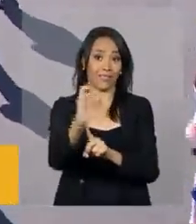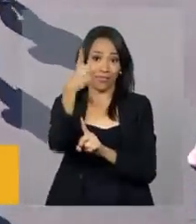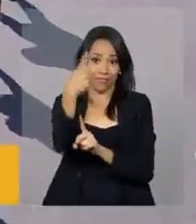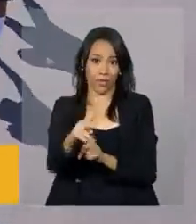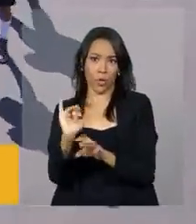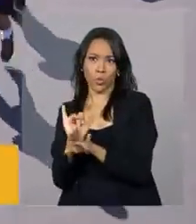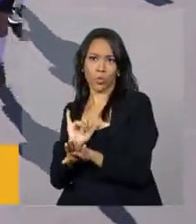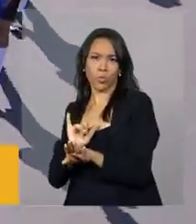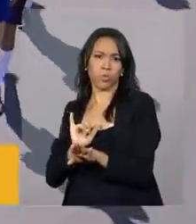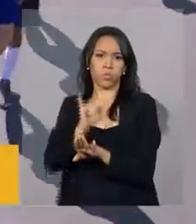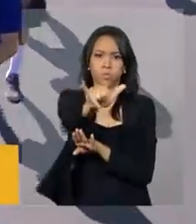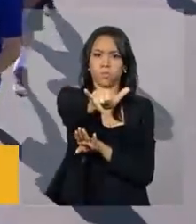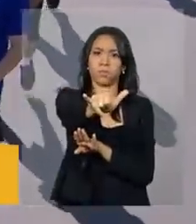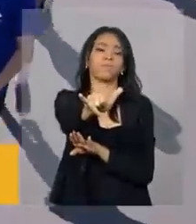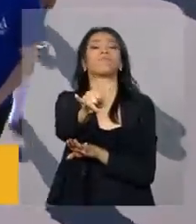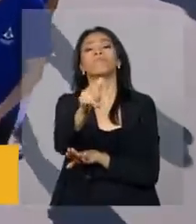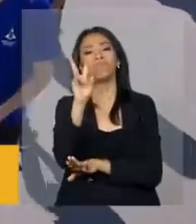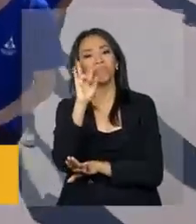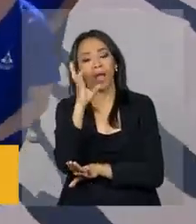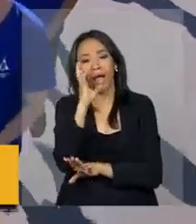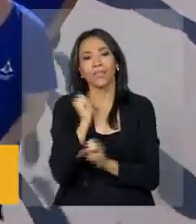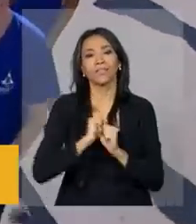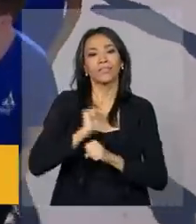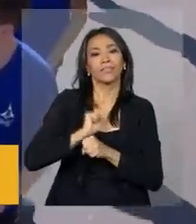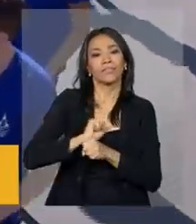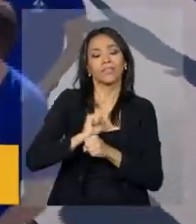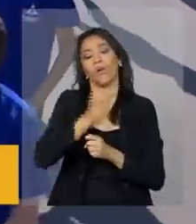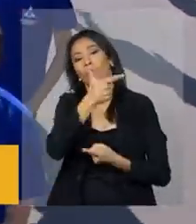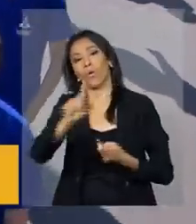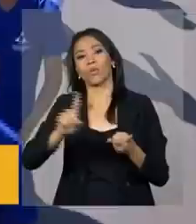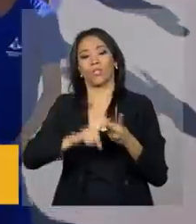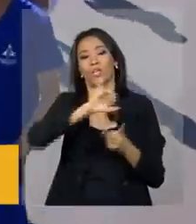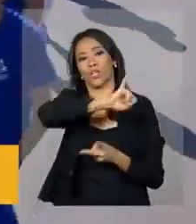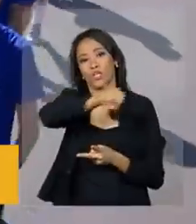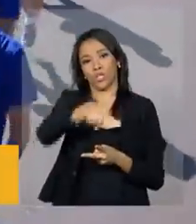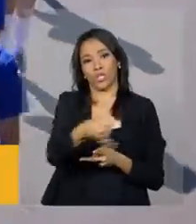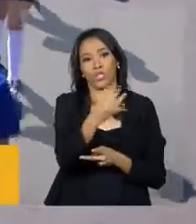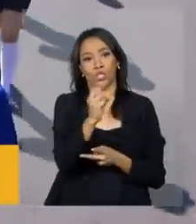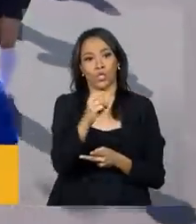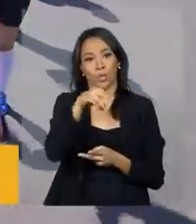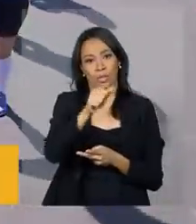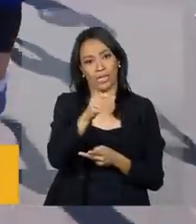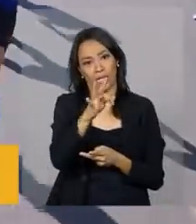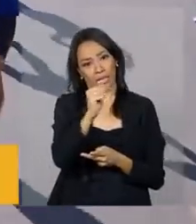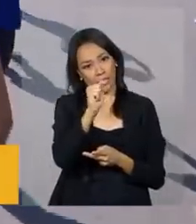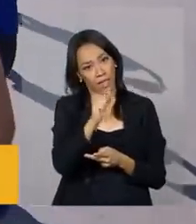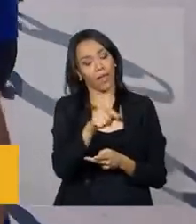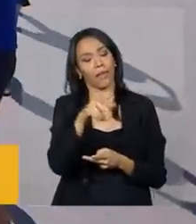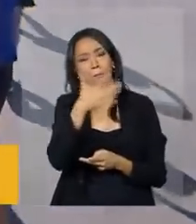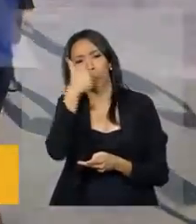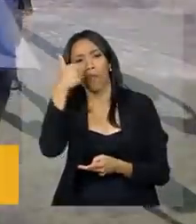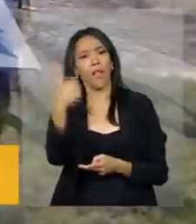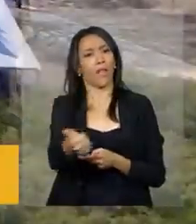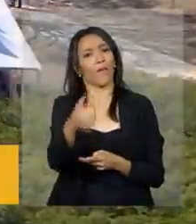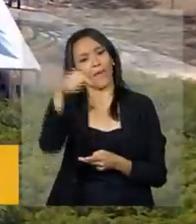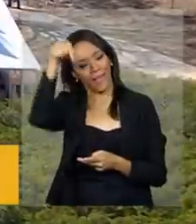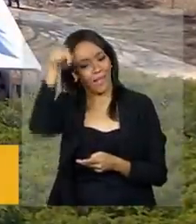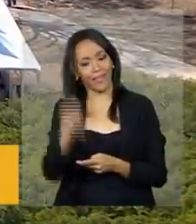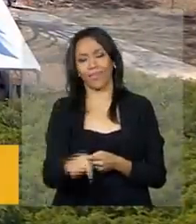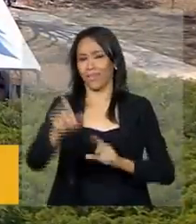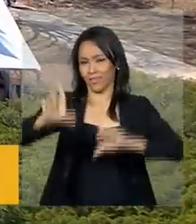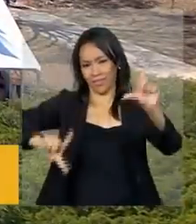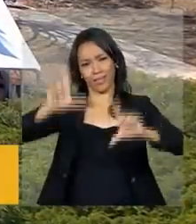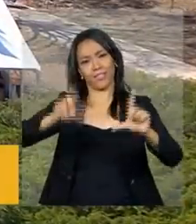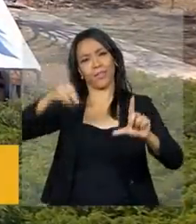nossa Embraer e das Forças Armadas. E o Jonathan Dantas diz que a melhor transmissão do 7 de setembro, a nossa. Parabéns a